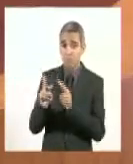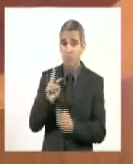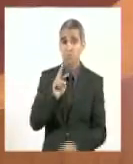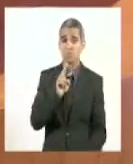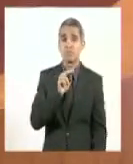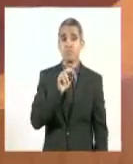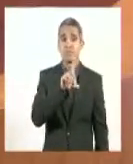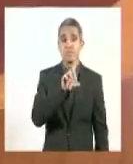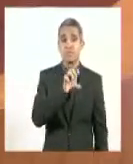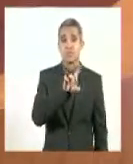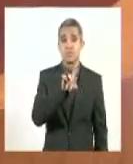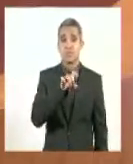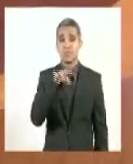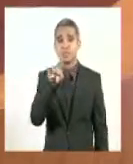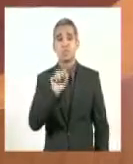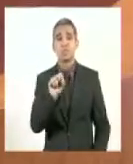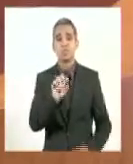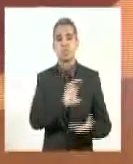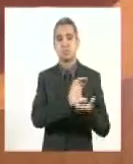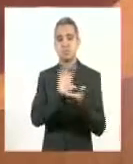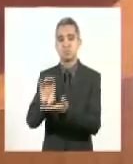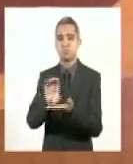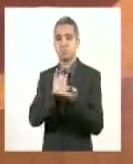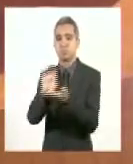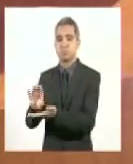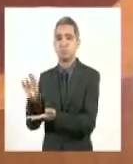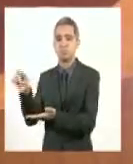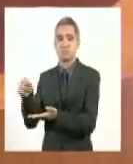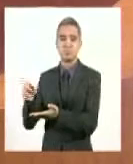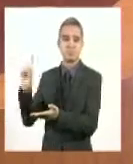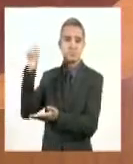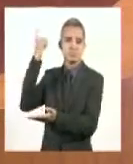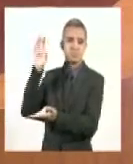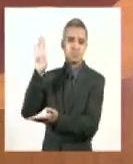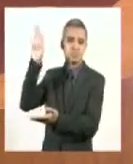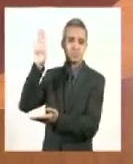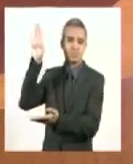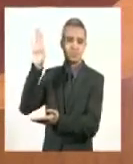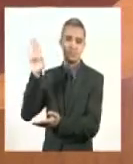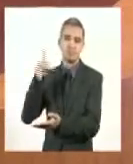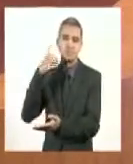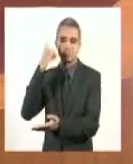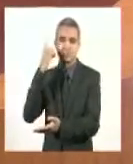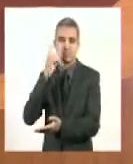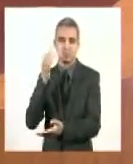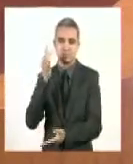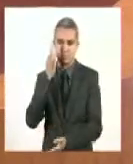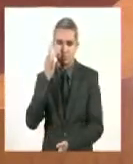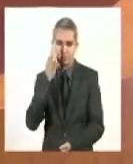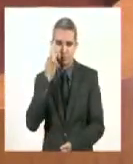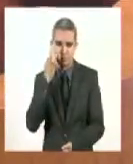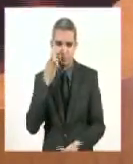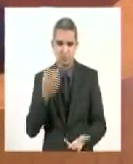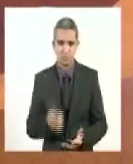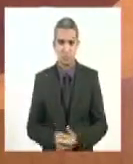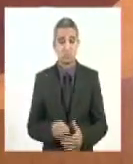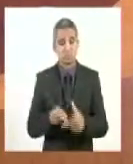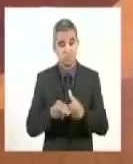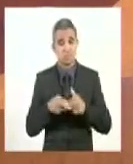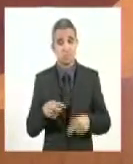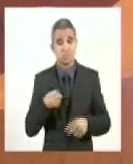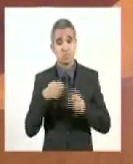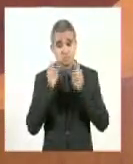separar as coisas. O que falta nesta casa é isso. É a verdade. é as pessoas conseguirem encarar